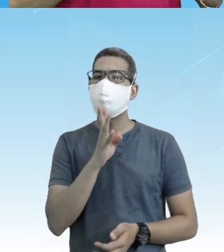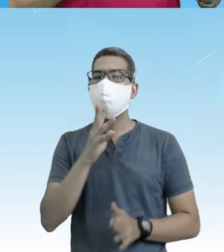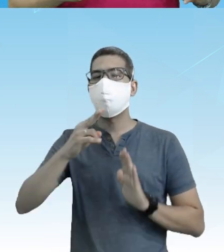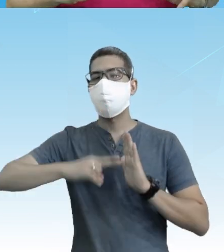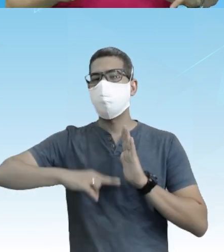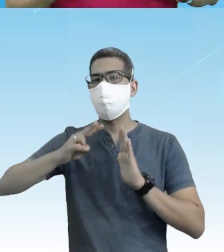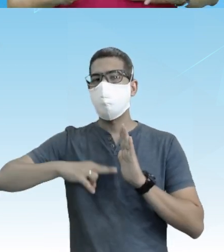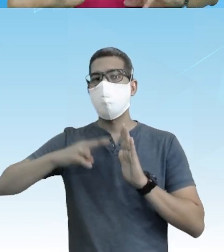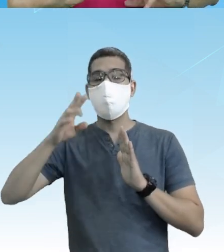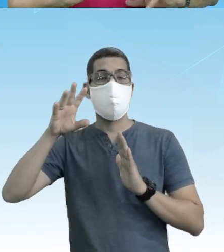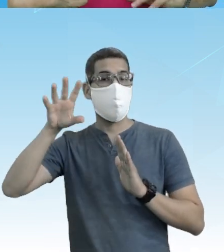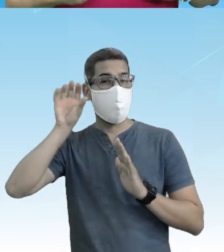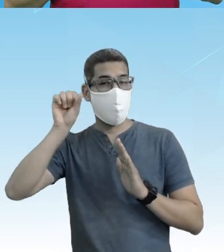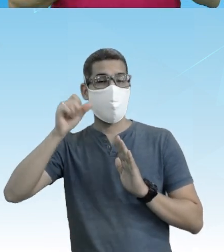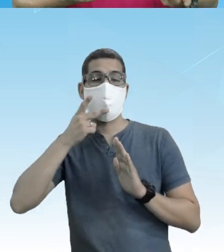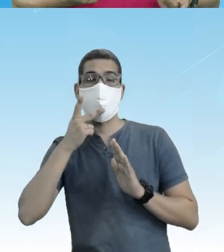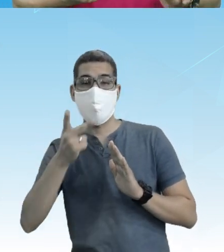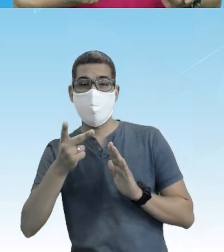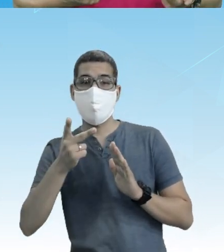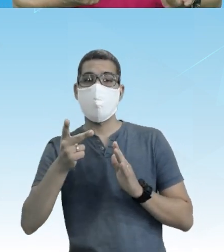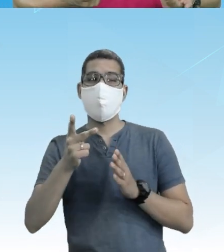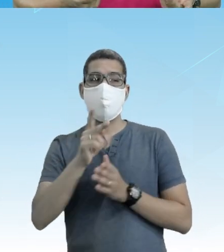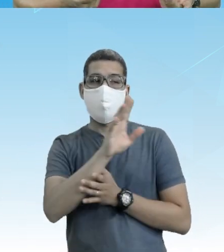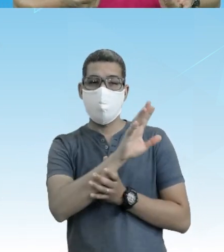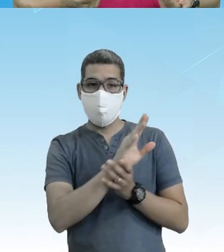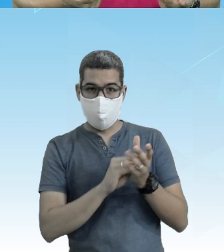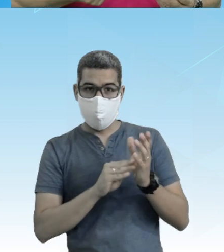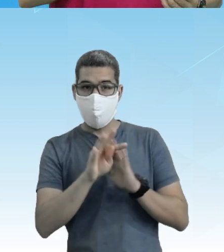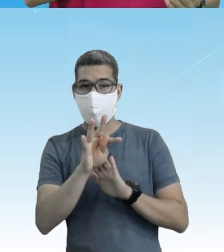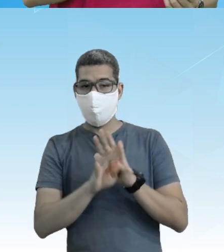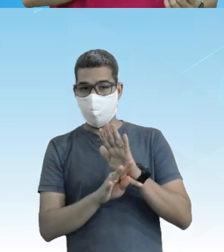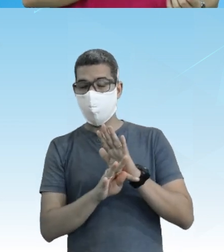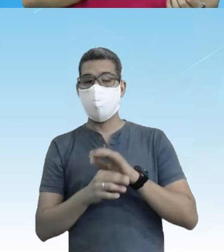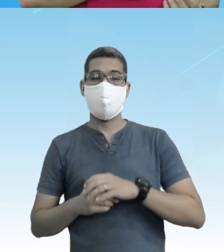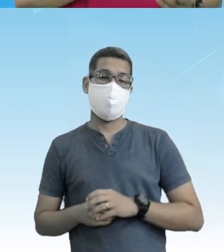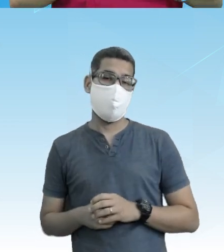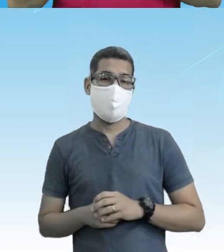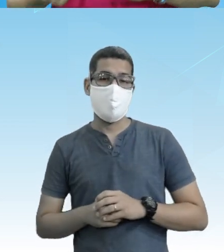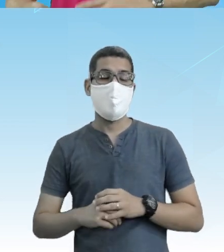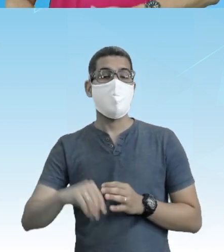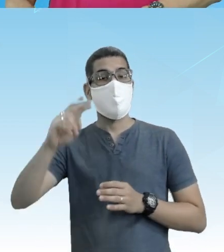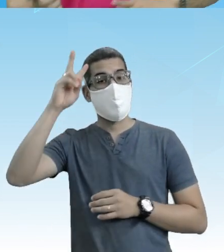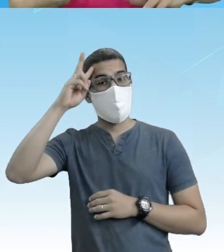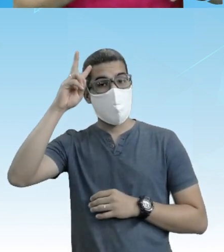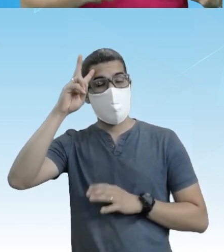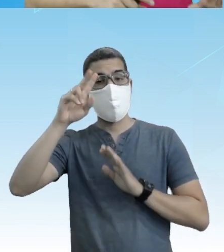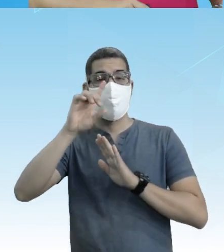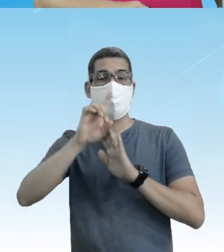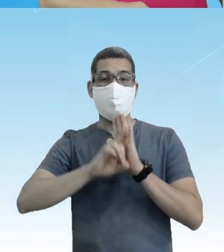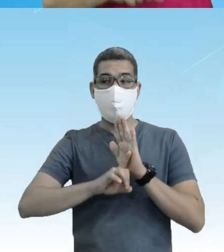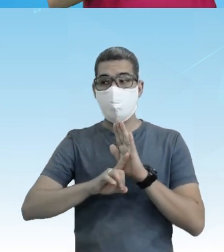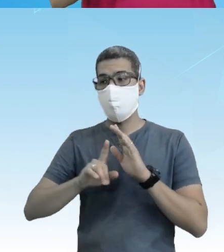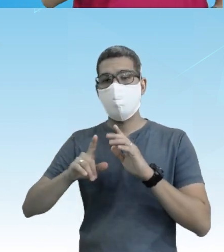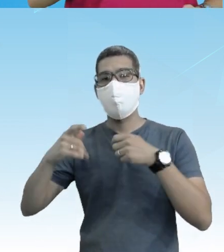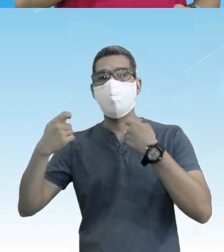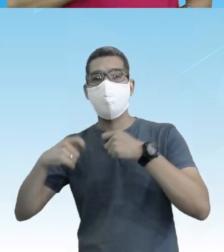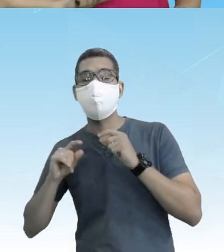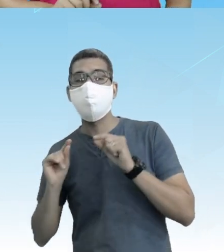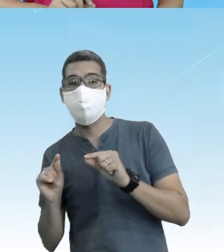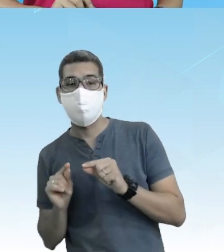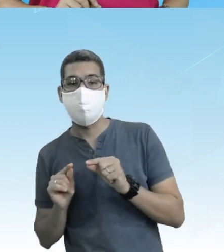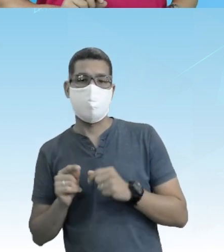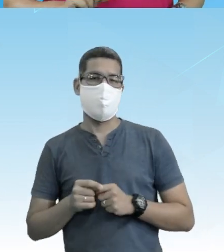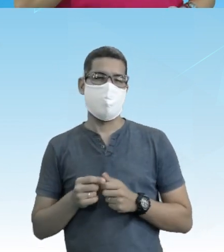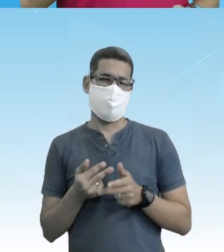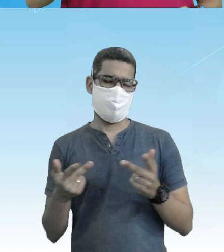ler, ouvir, falar, reproduzir textos e lembrar o quê? Os direitos, os deveres. Quando a gente